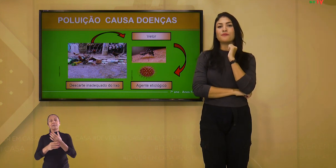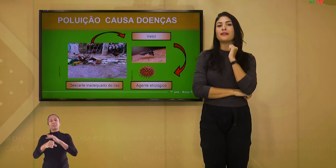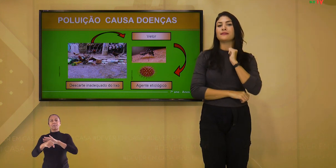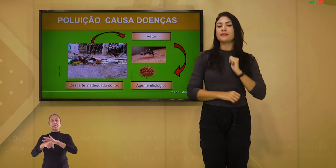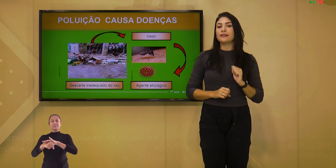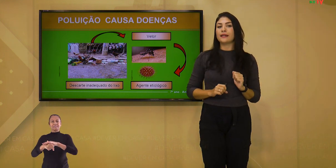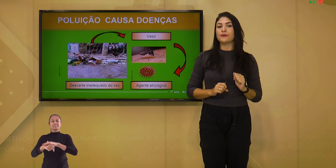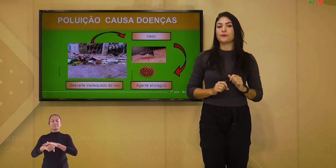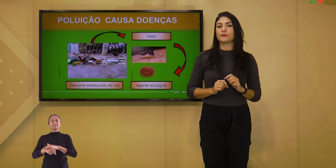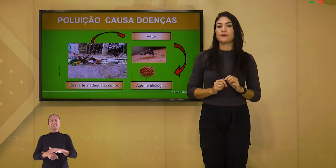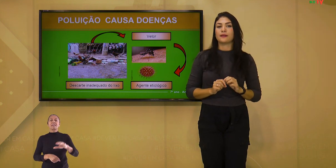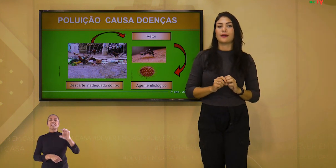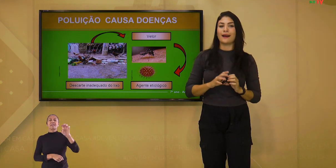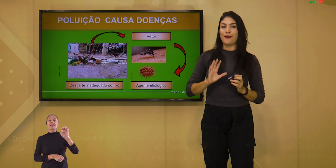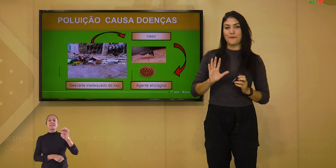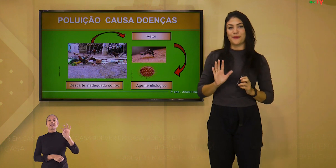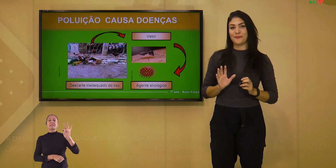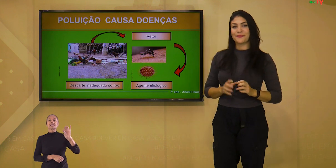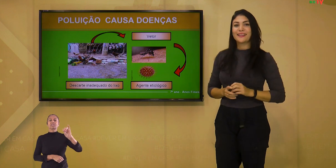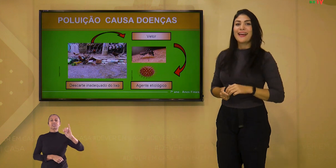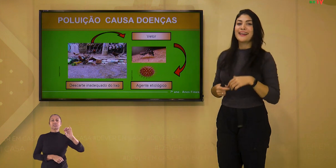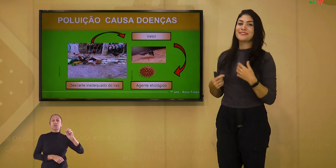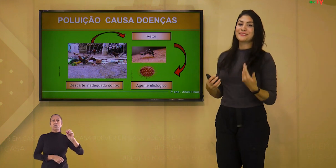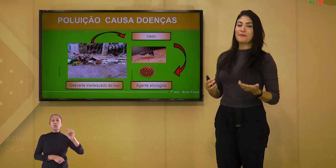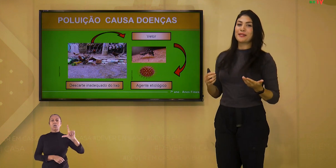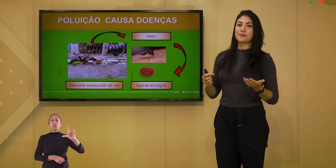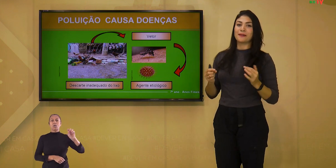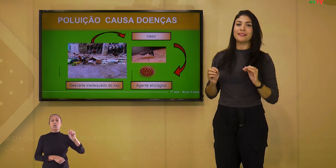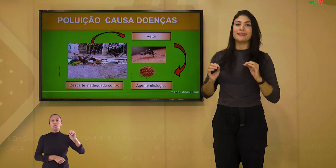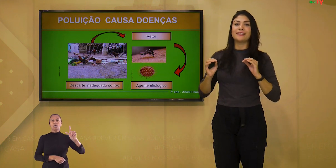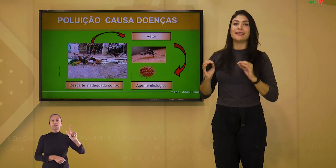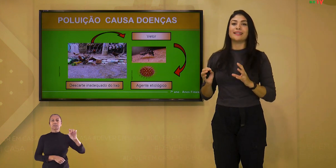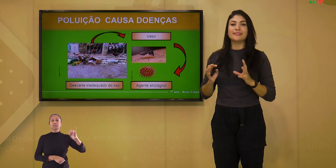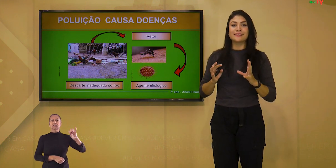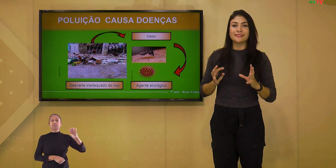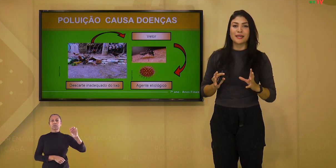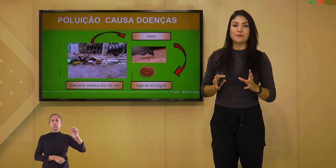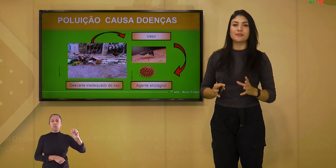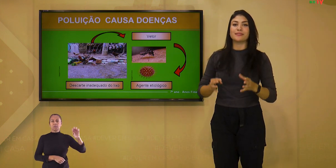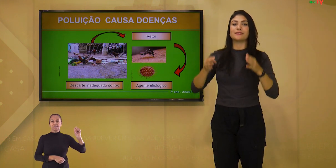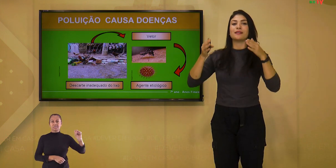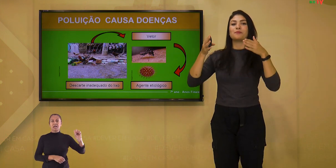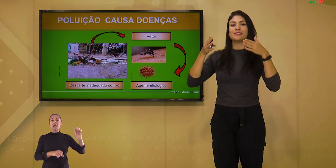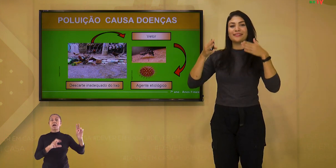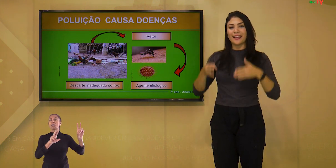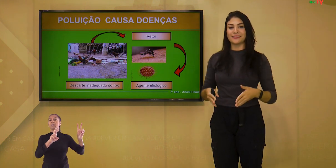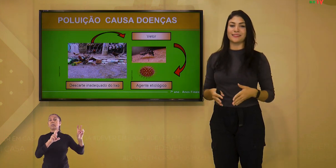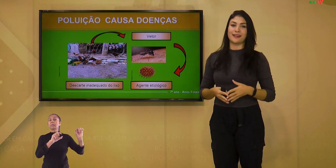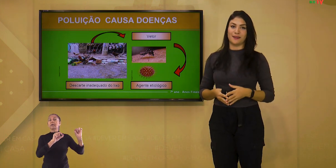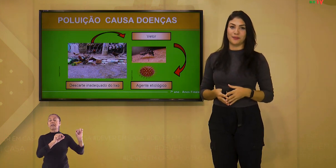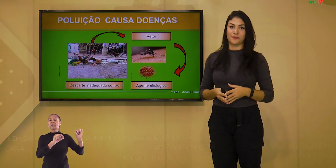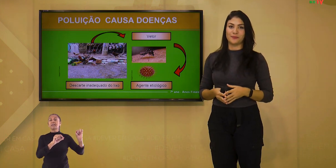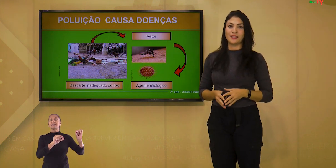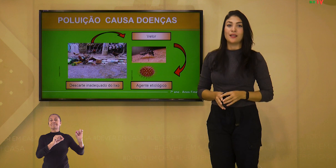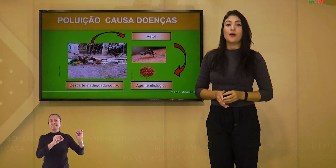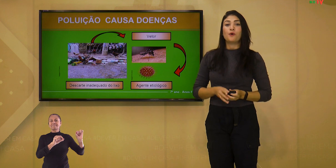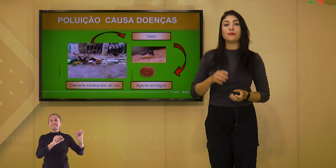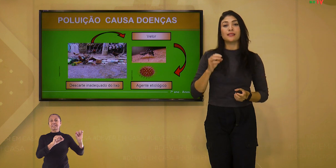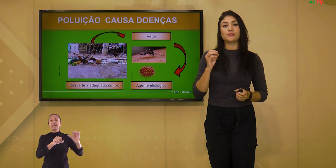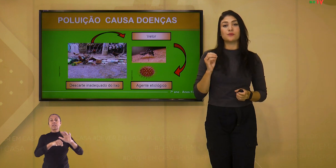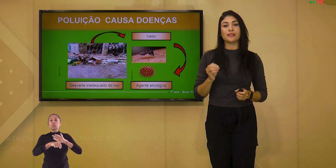você está falando em grego. Calma! É justamente para entender esses termos que estamos nesta aula.